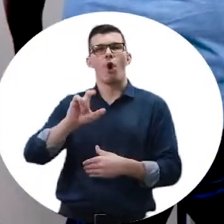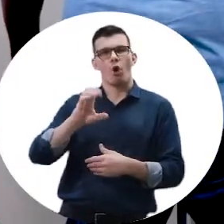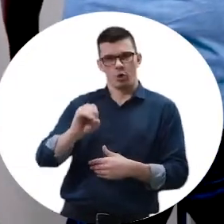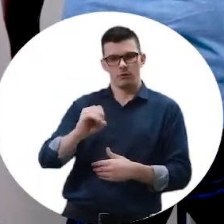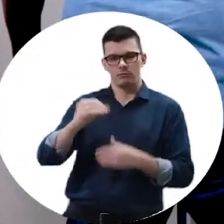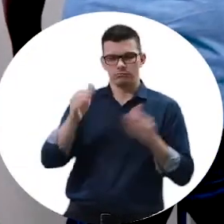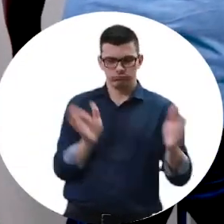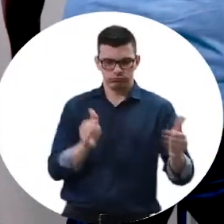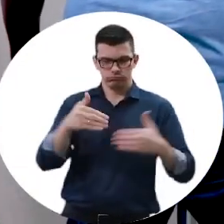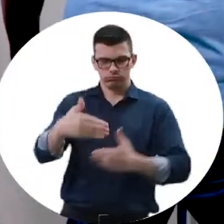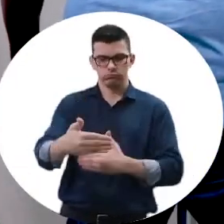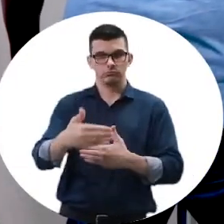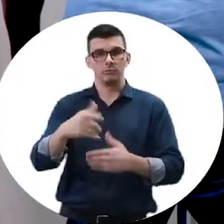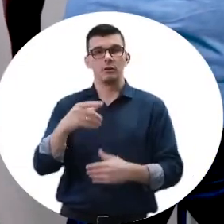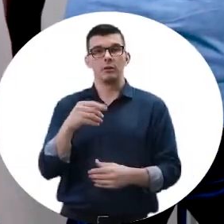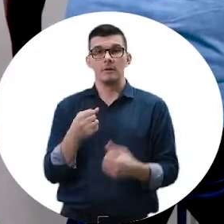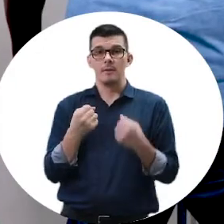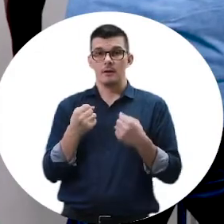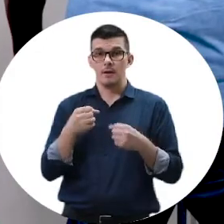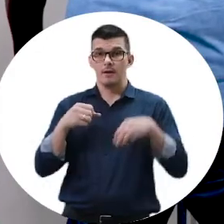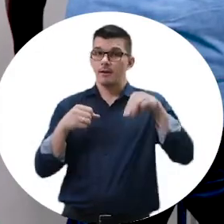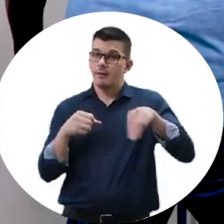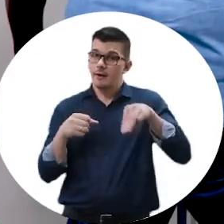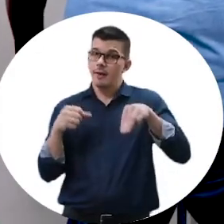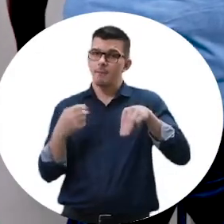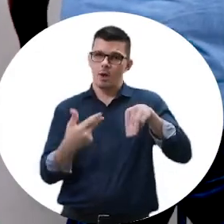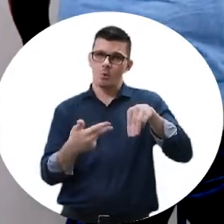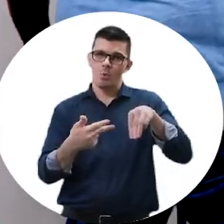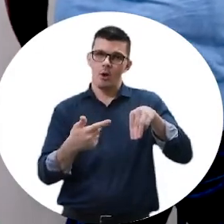A massa desse bloco, 3 quilos.